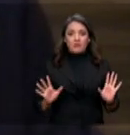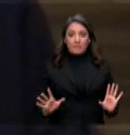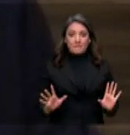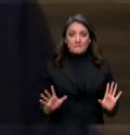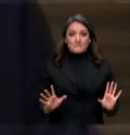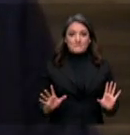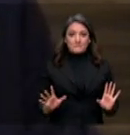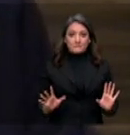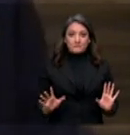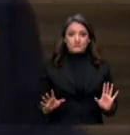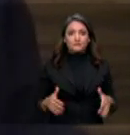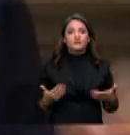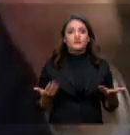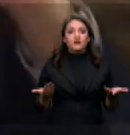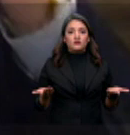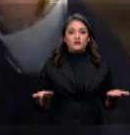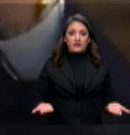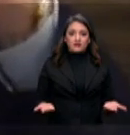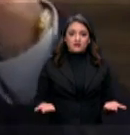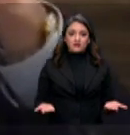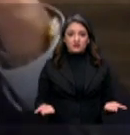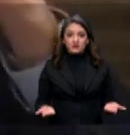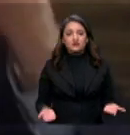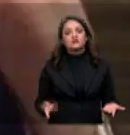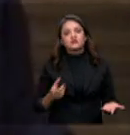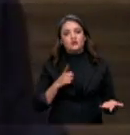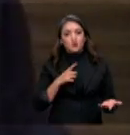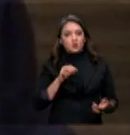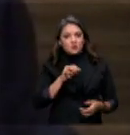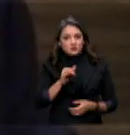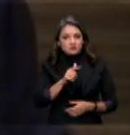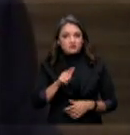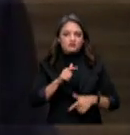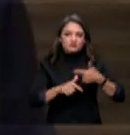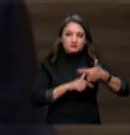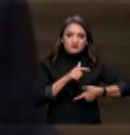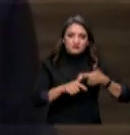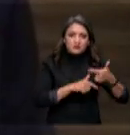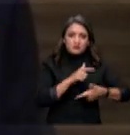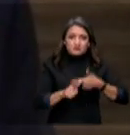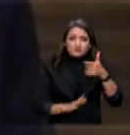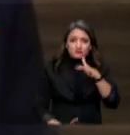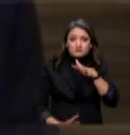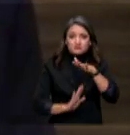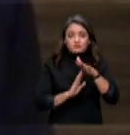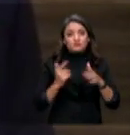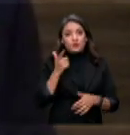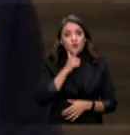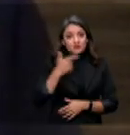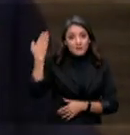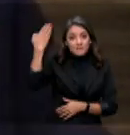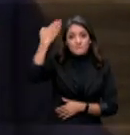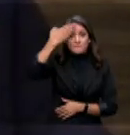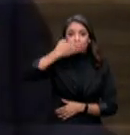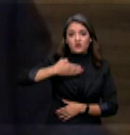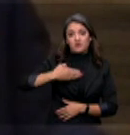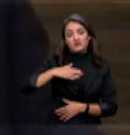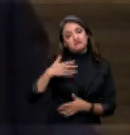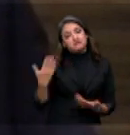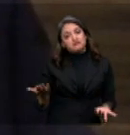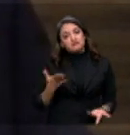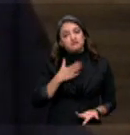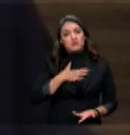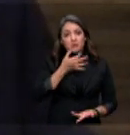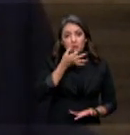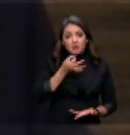Logo, se ele houver trabalhado além da jornada máxima e conseguir provar isso, a meu ver, ele tem